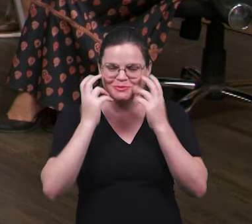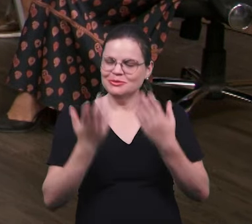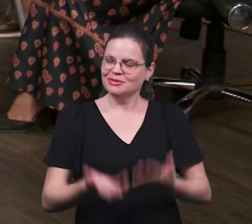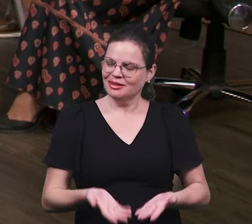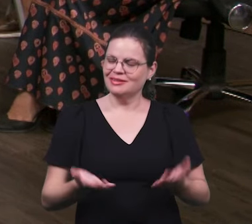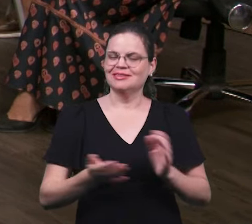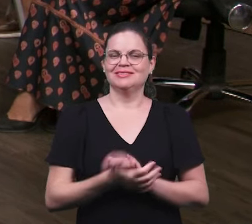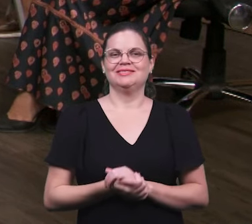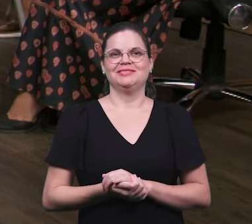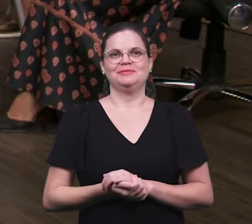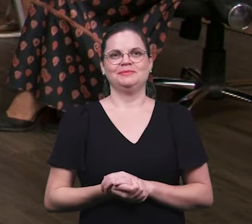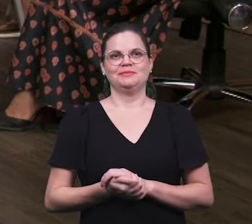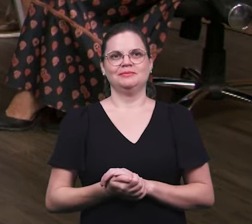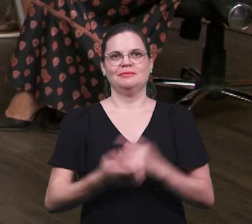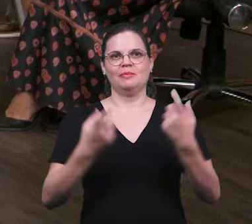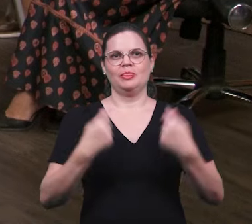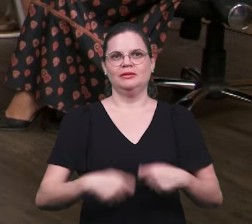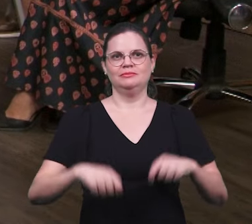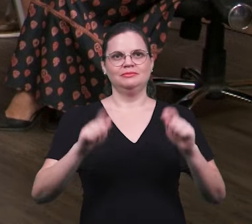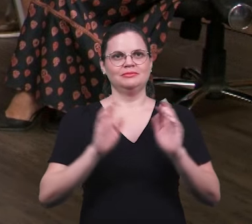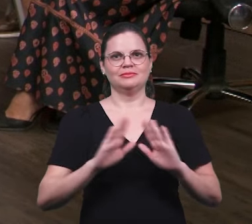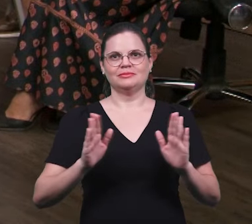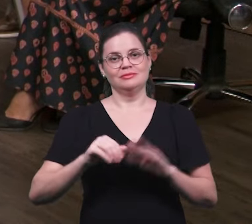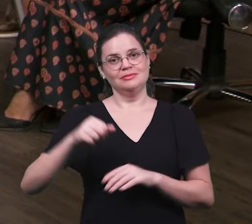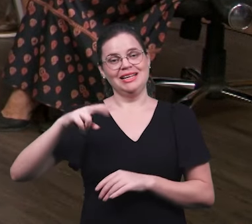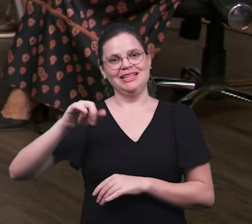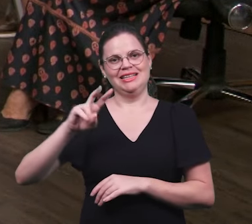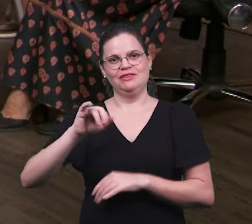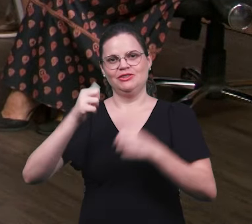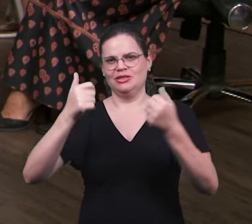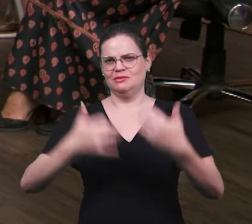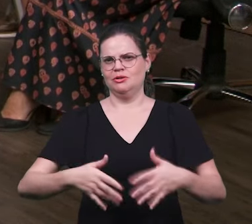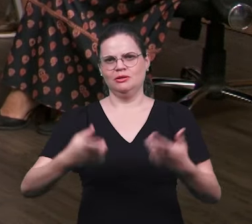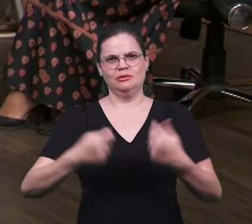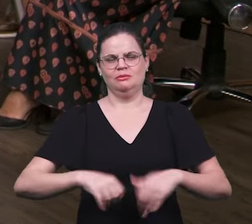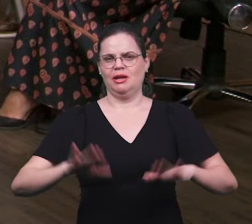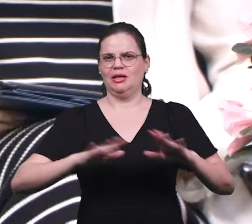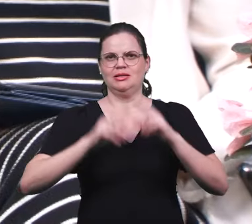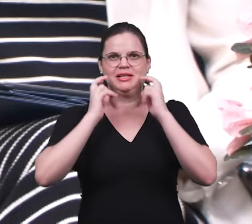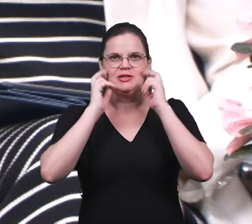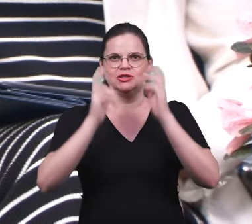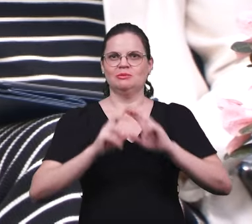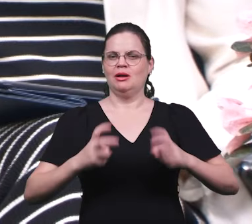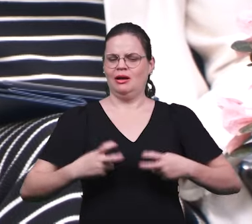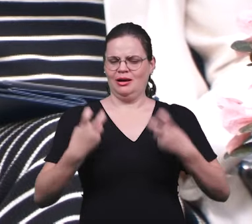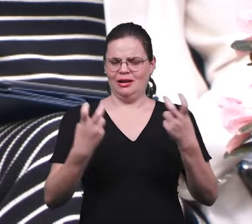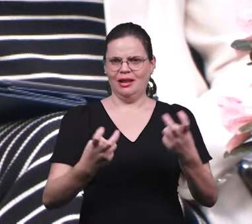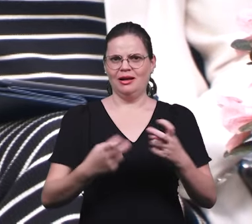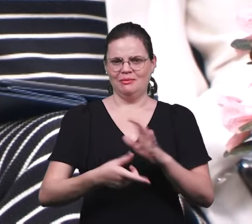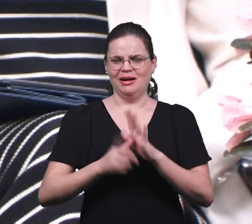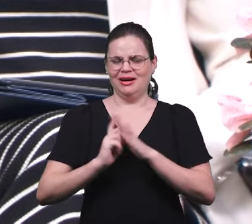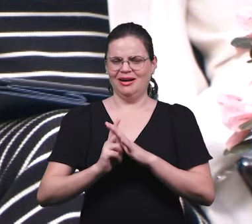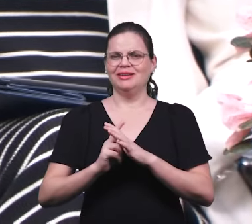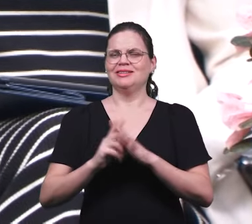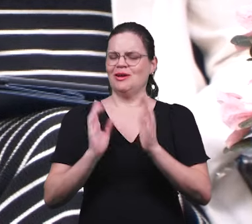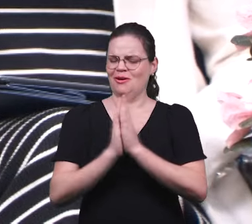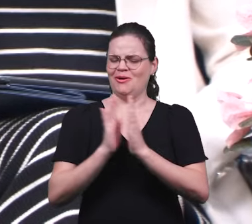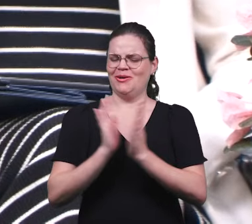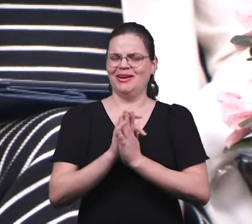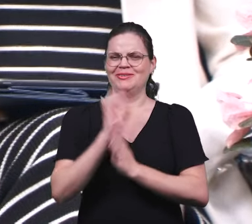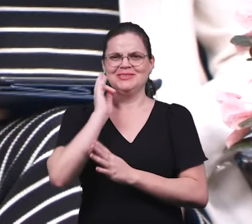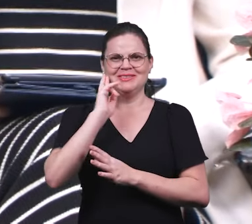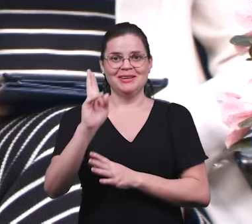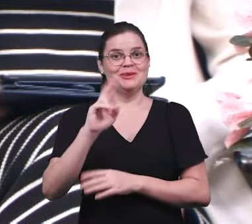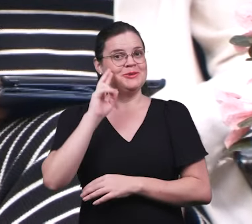social. Você não precisa, Nínive já esclareceu aqui, não tem timidez em rede social, não. Faz um clamor antes, ora ao